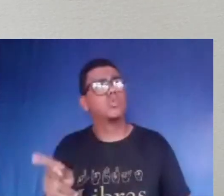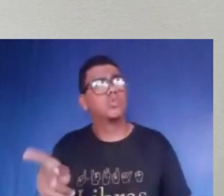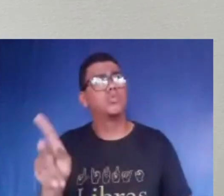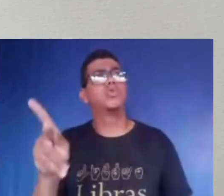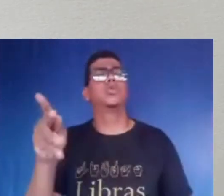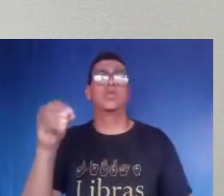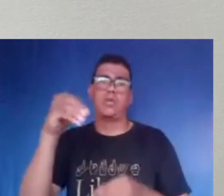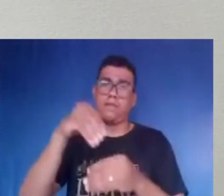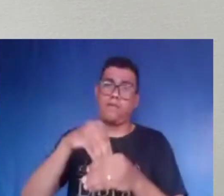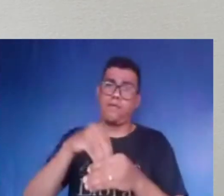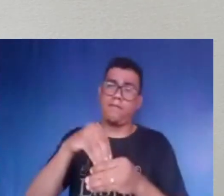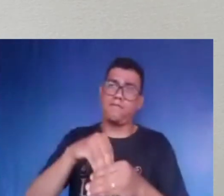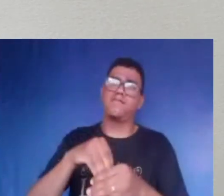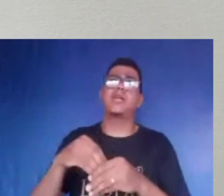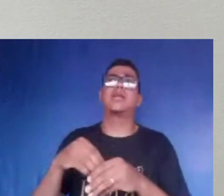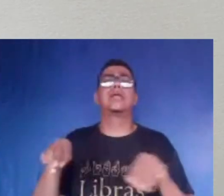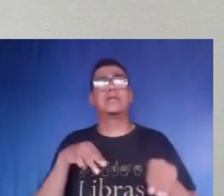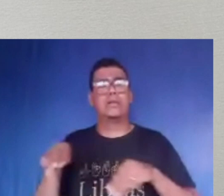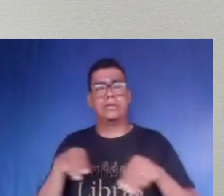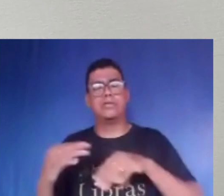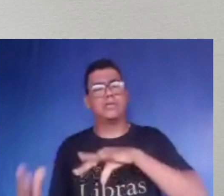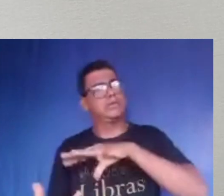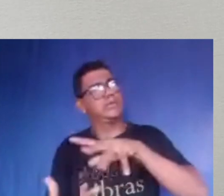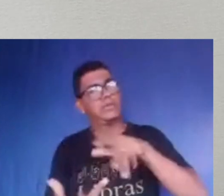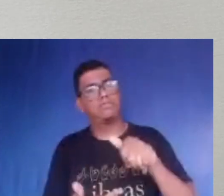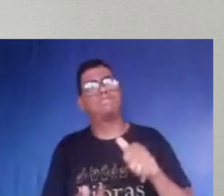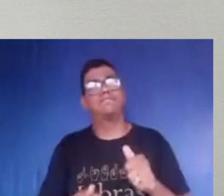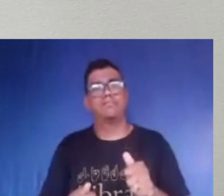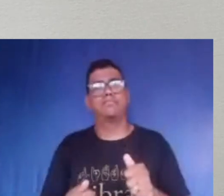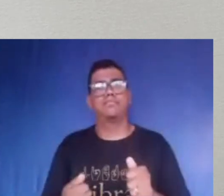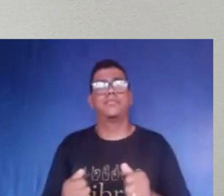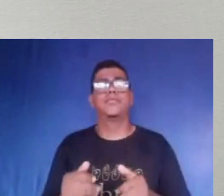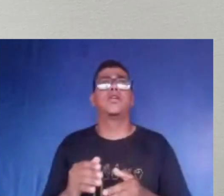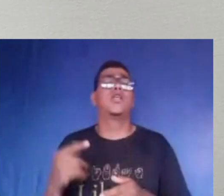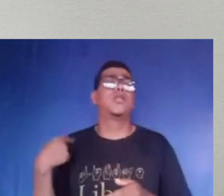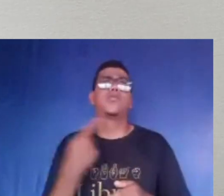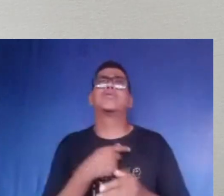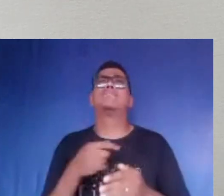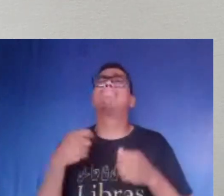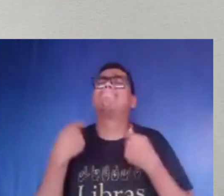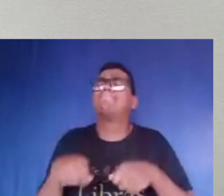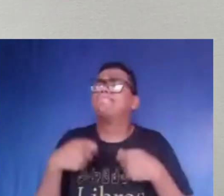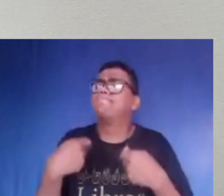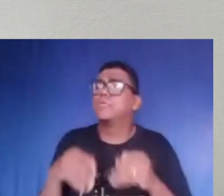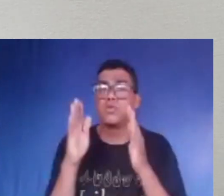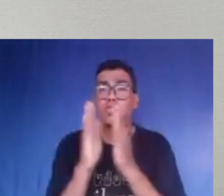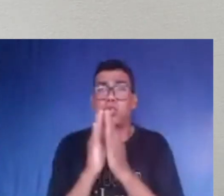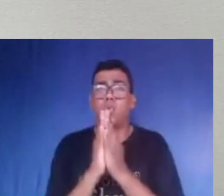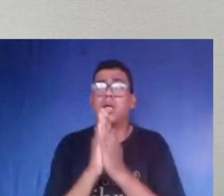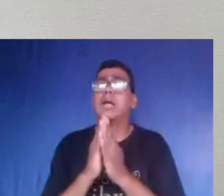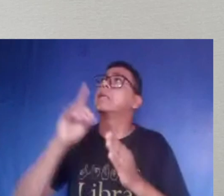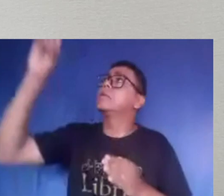Deus venha a agir nesses países, agir nos corações, agir através da vida dos missionários e agir na nossa vida também nos